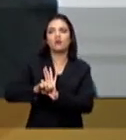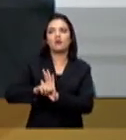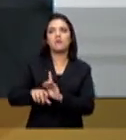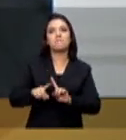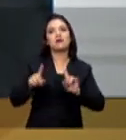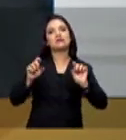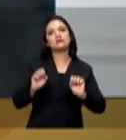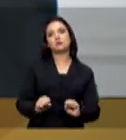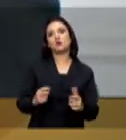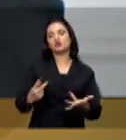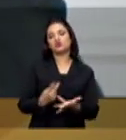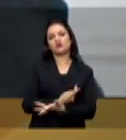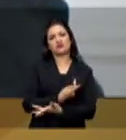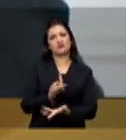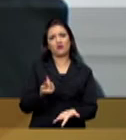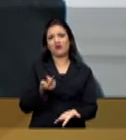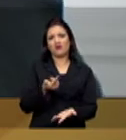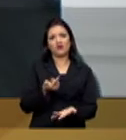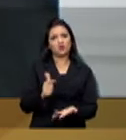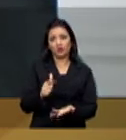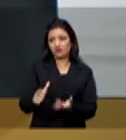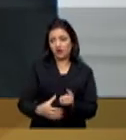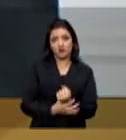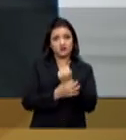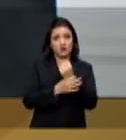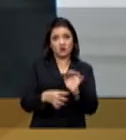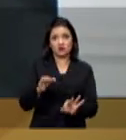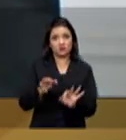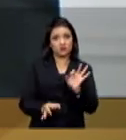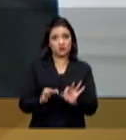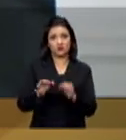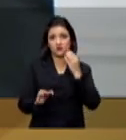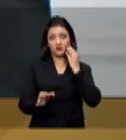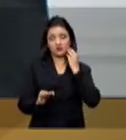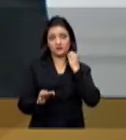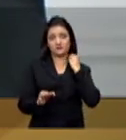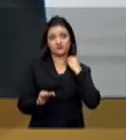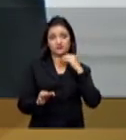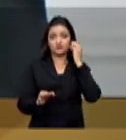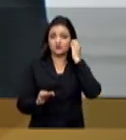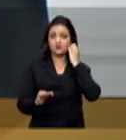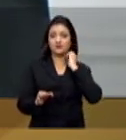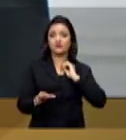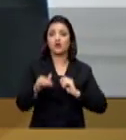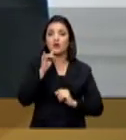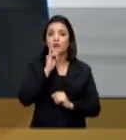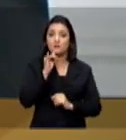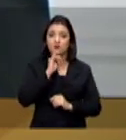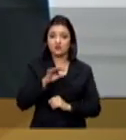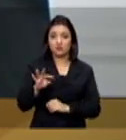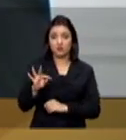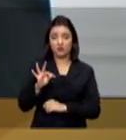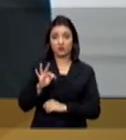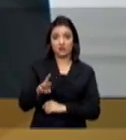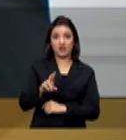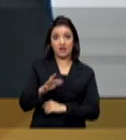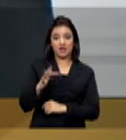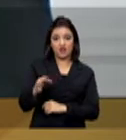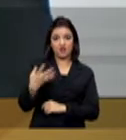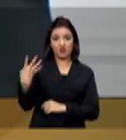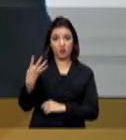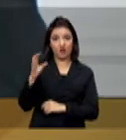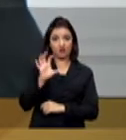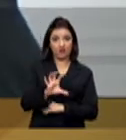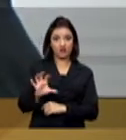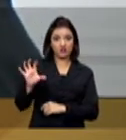jurídica enorme. E eu pego aqui o exemplo do próprio Tribunal Regional Federal da 4ª Região.